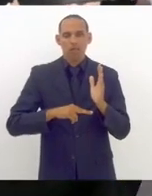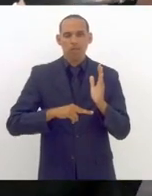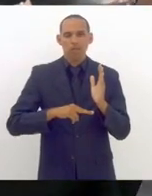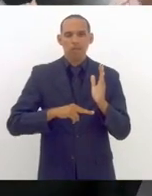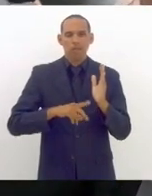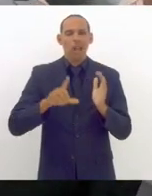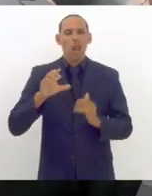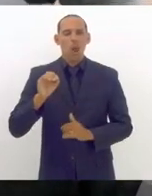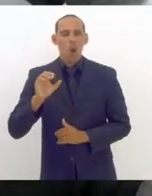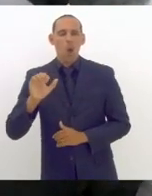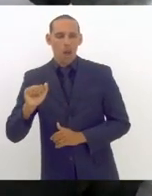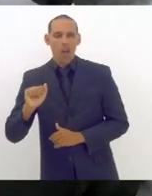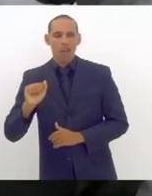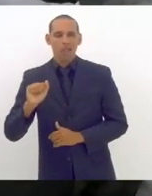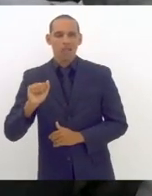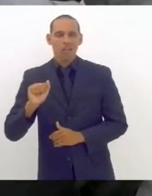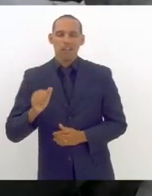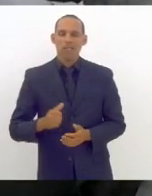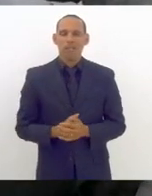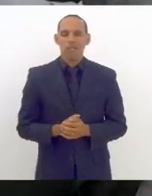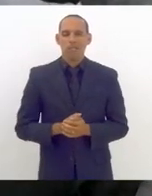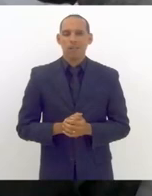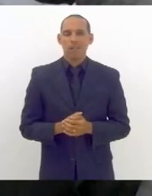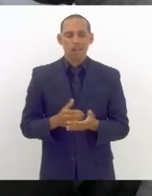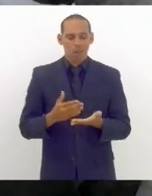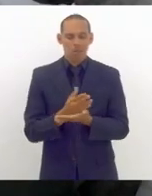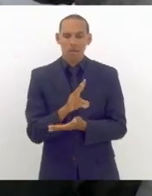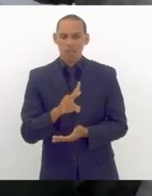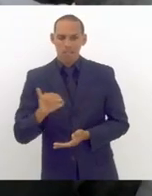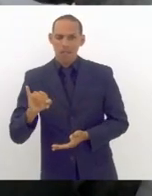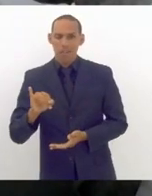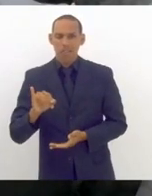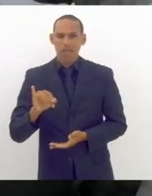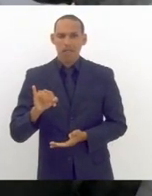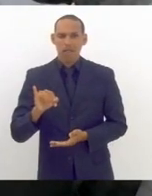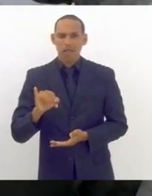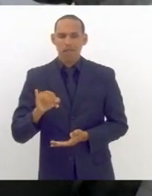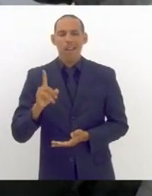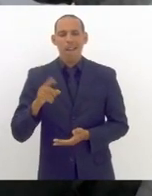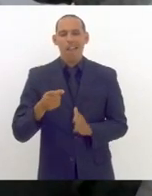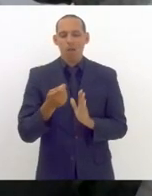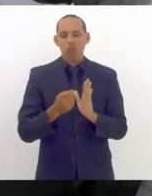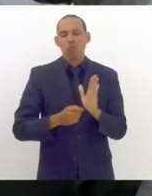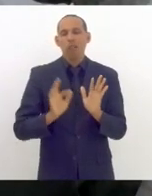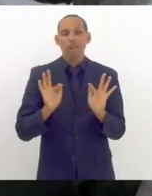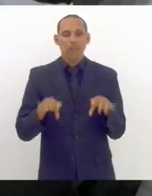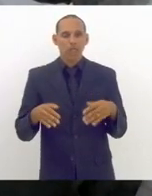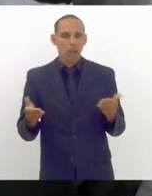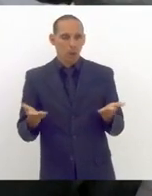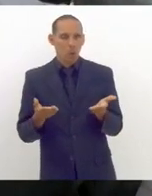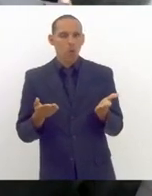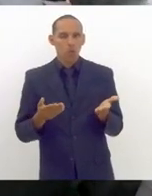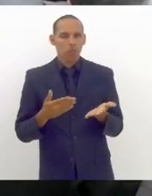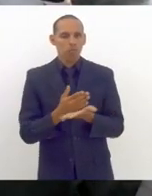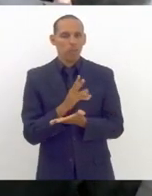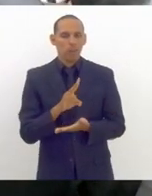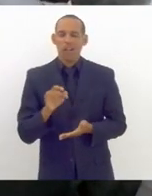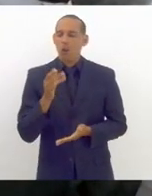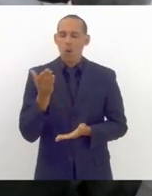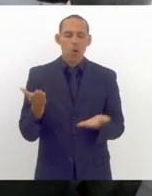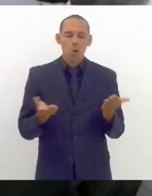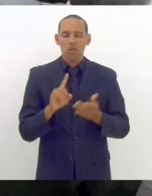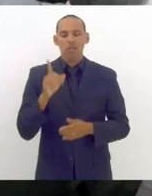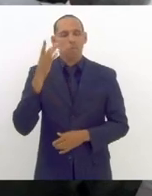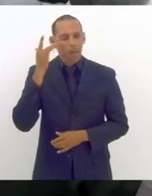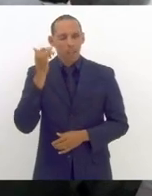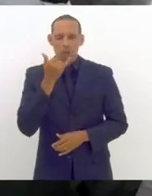aloha que Vai Ser aprovada a redação final hoje não desculpa